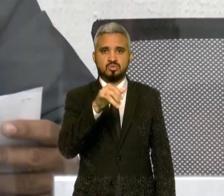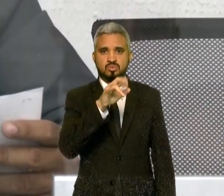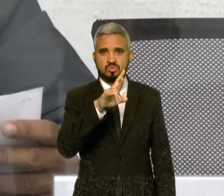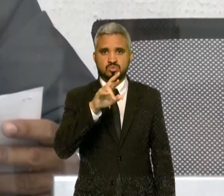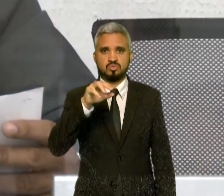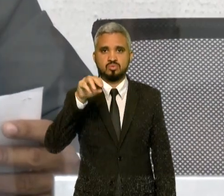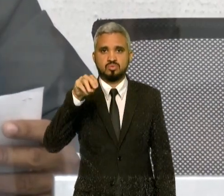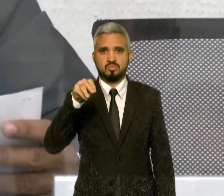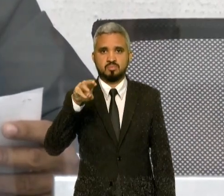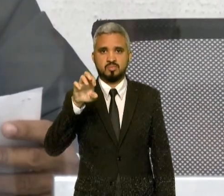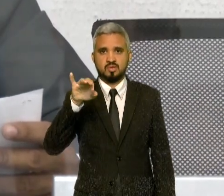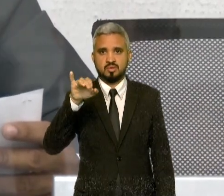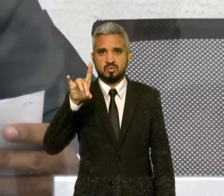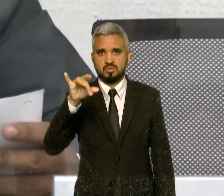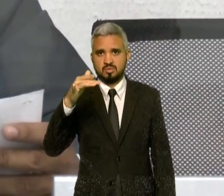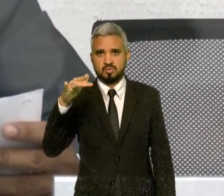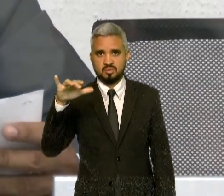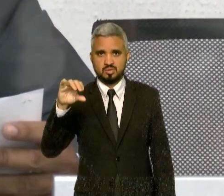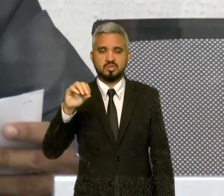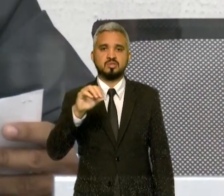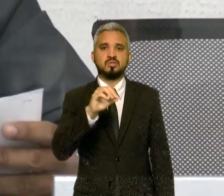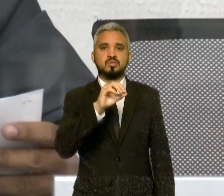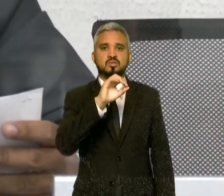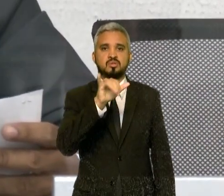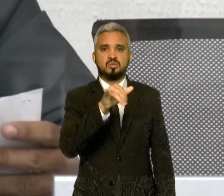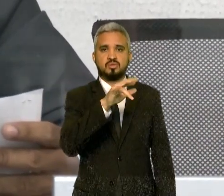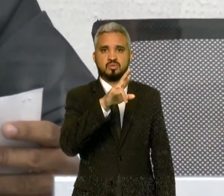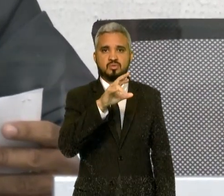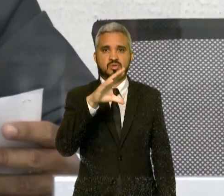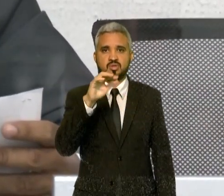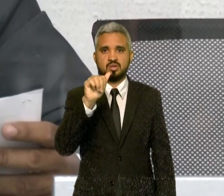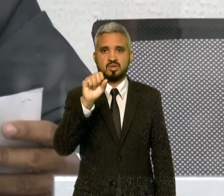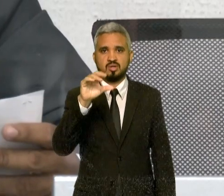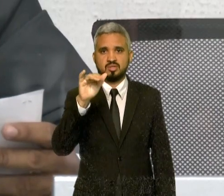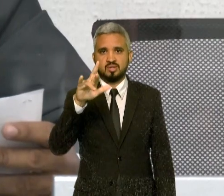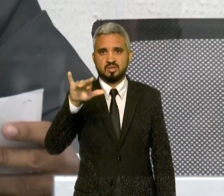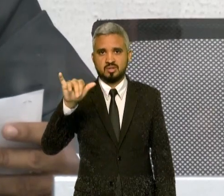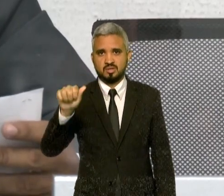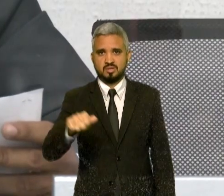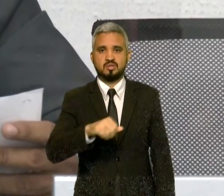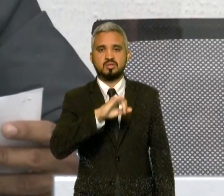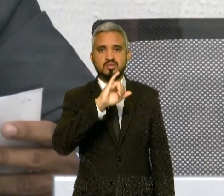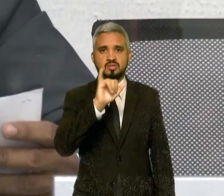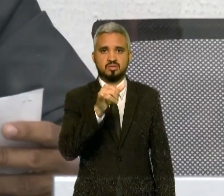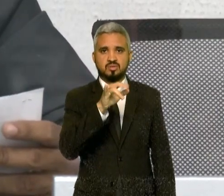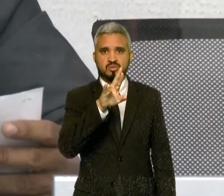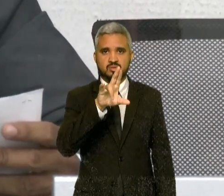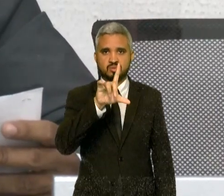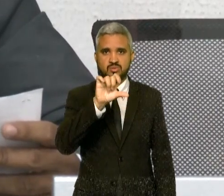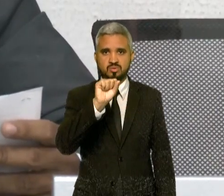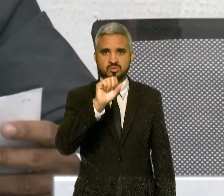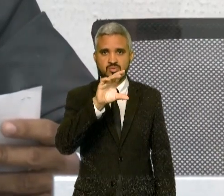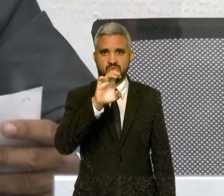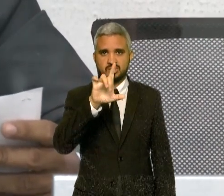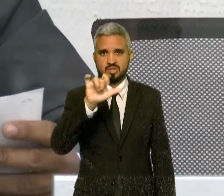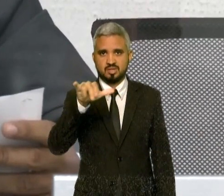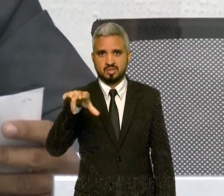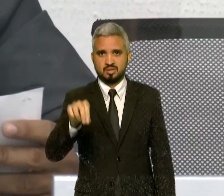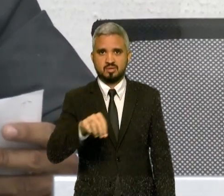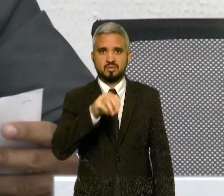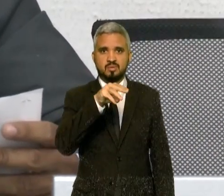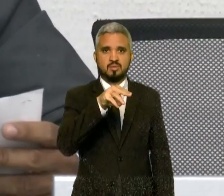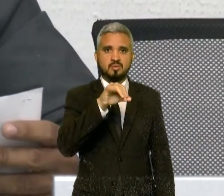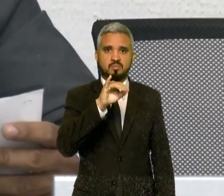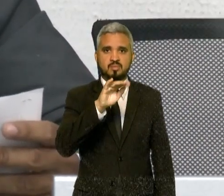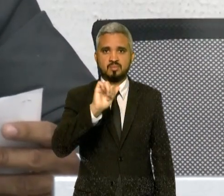Cascaria, Júnior França, Juscelino Marreca, Leandro Belo, Mical Damasceno, Neto Evangelista,